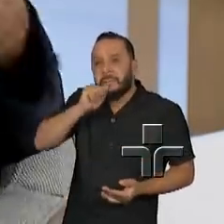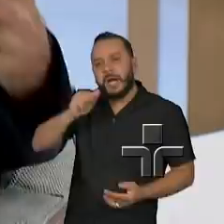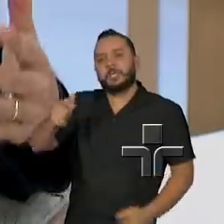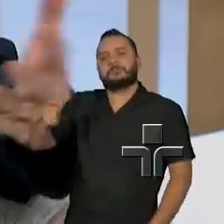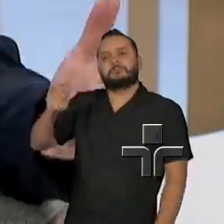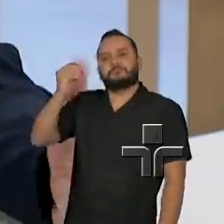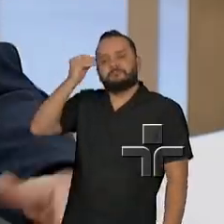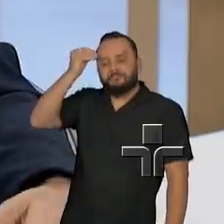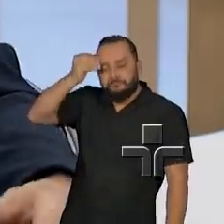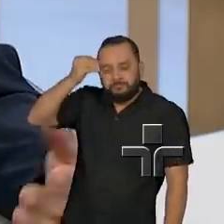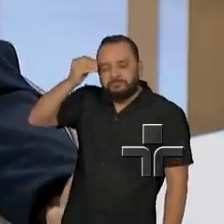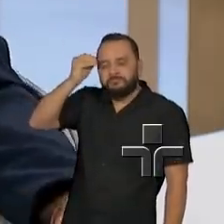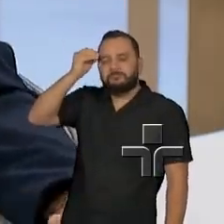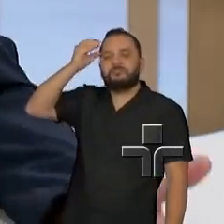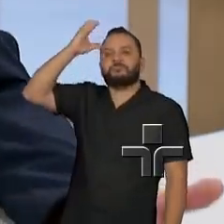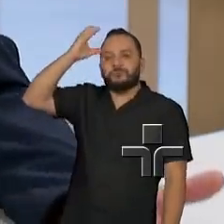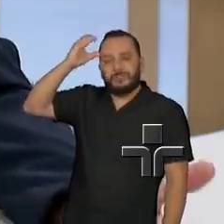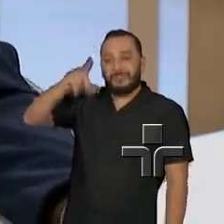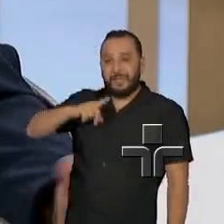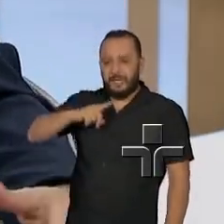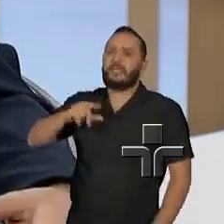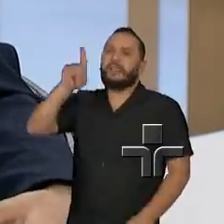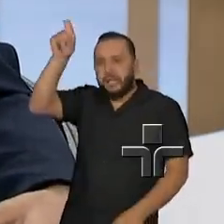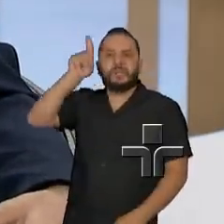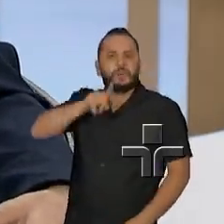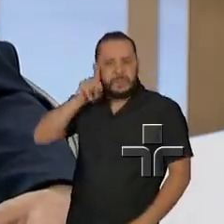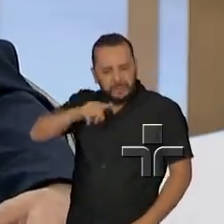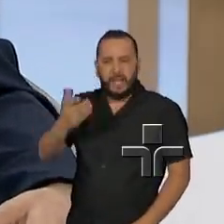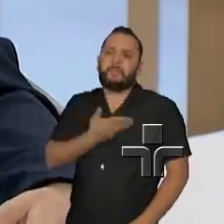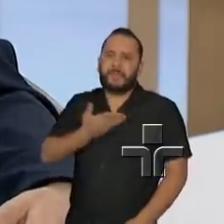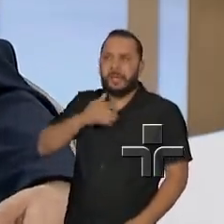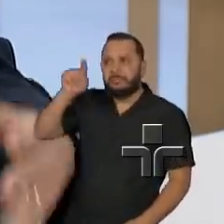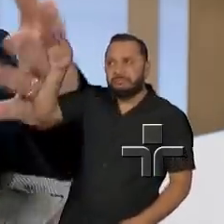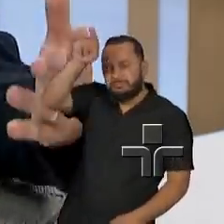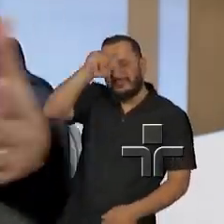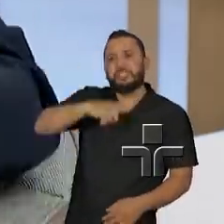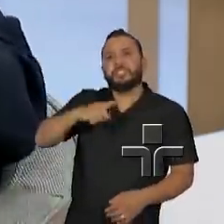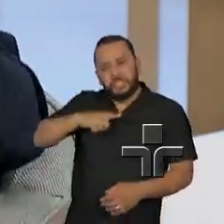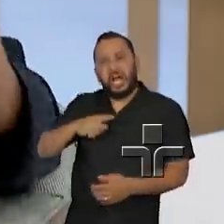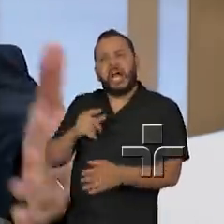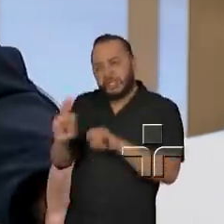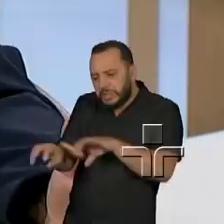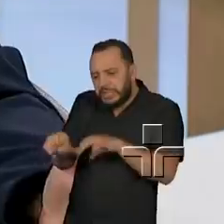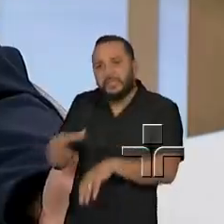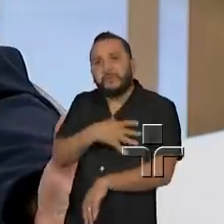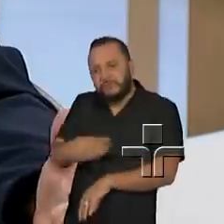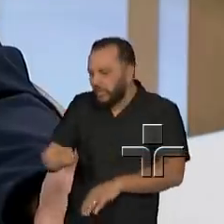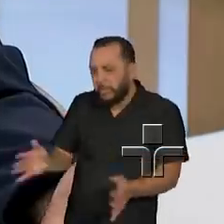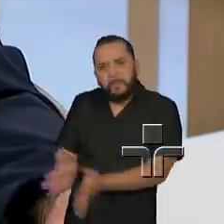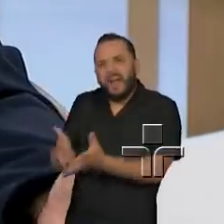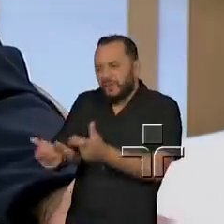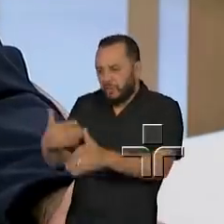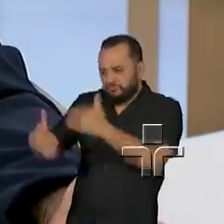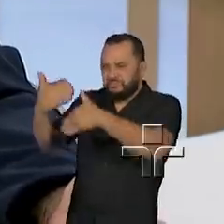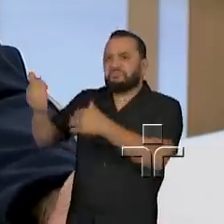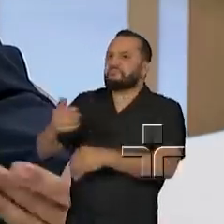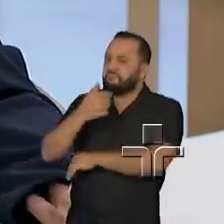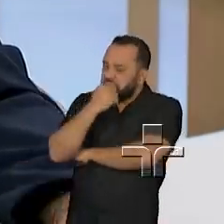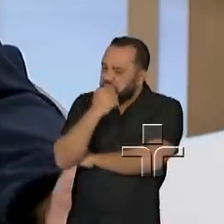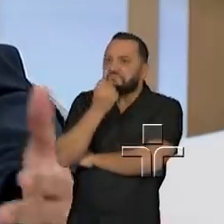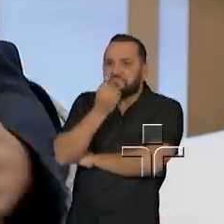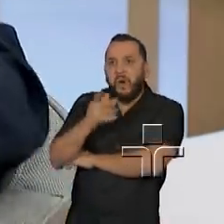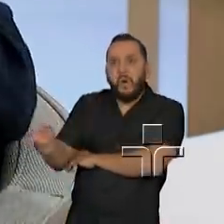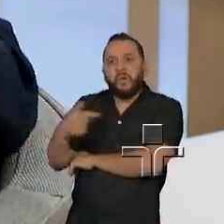Eu conheço exemplos nos Estados Unidos de amigos que fizeram, o Roy e a Amy, maravilhosos, que eu adoro, e eu falava, nossa, que coisa perigosa. E